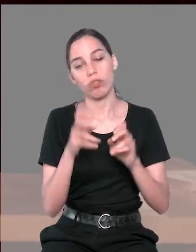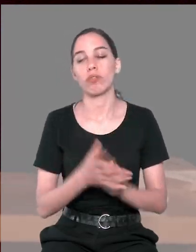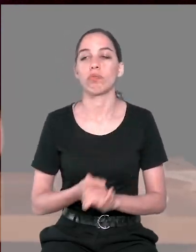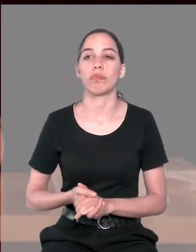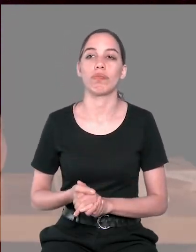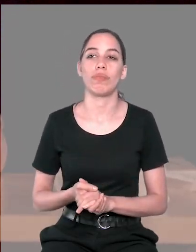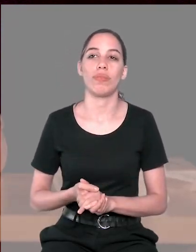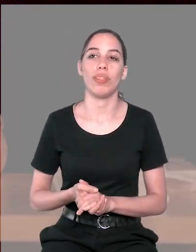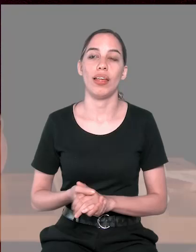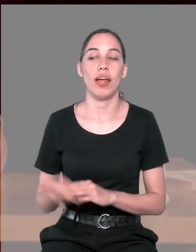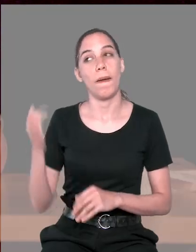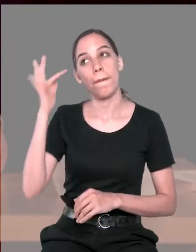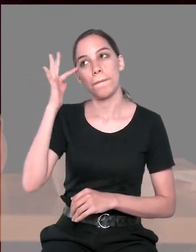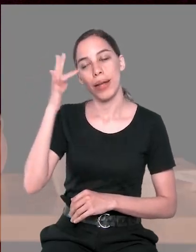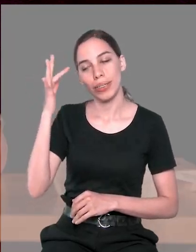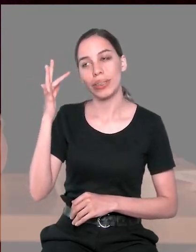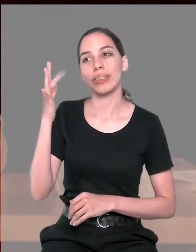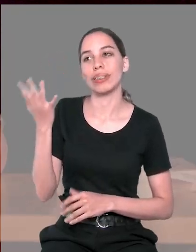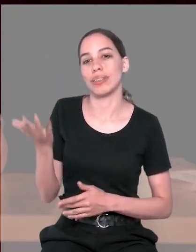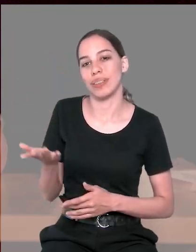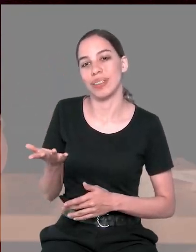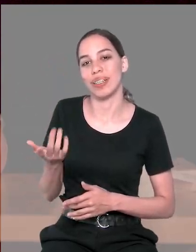favor. Não, imagina, eu que